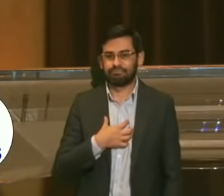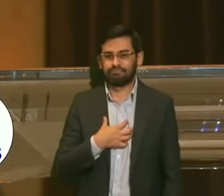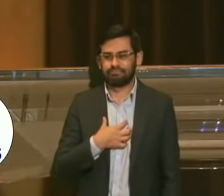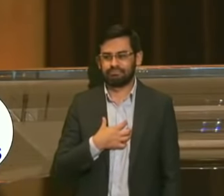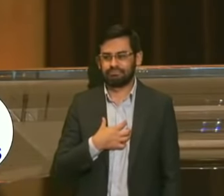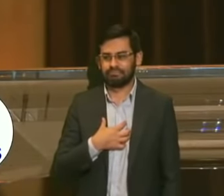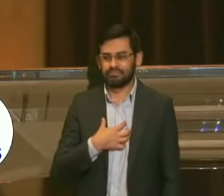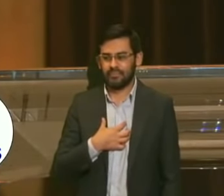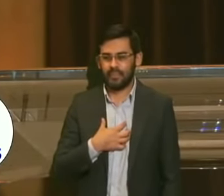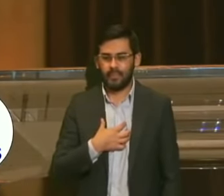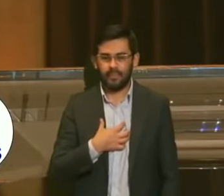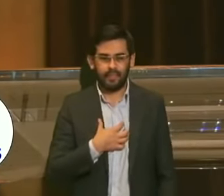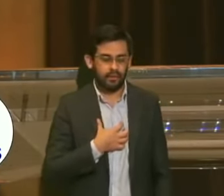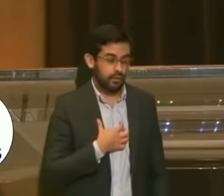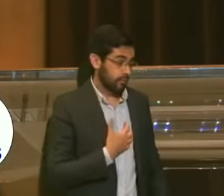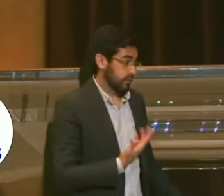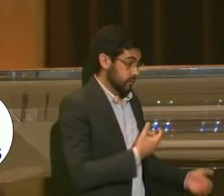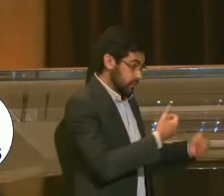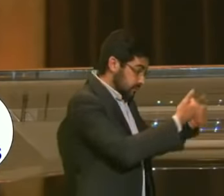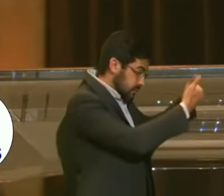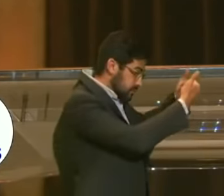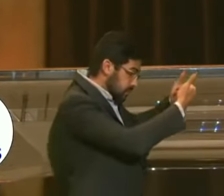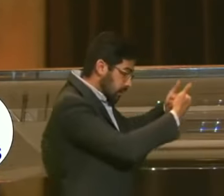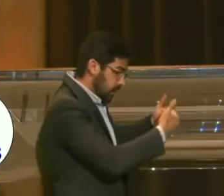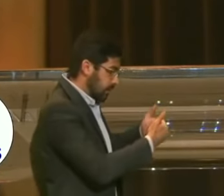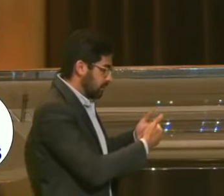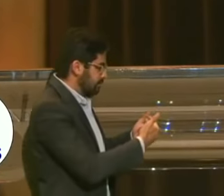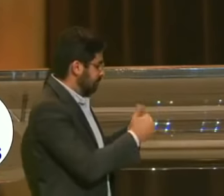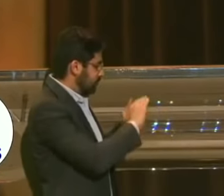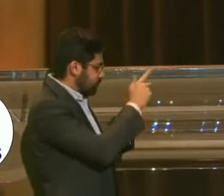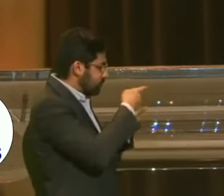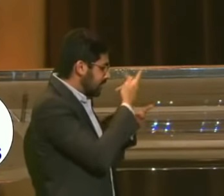O senhor vai ter que abrir a sua vida para mim.